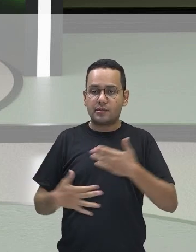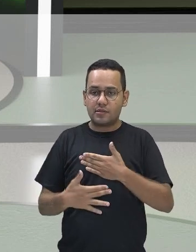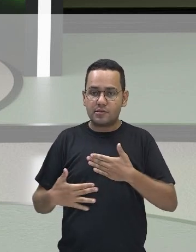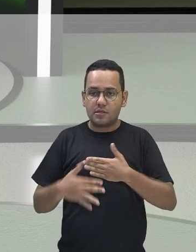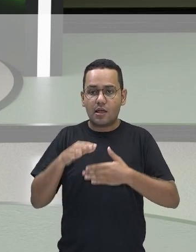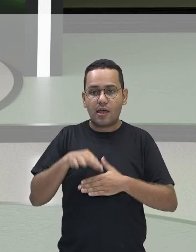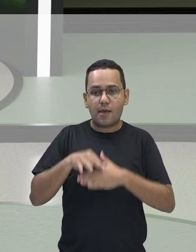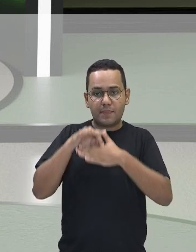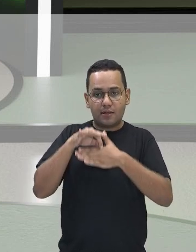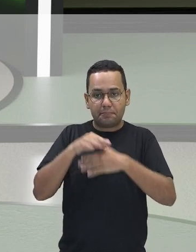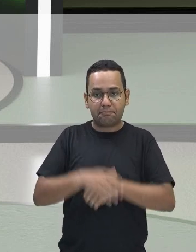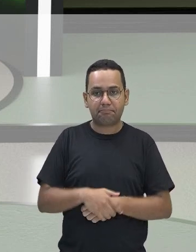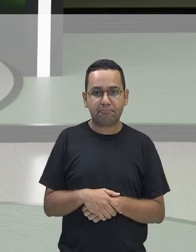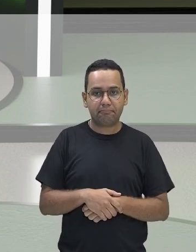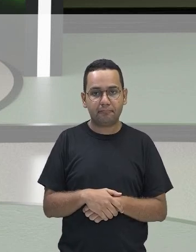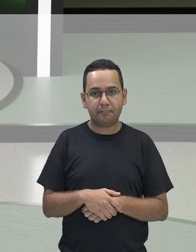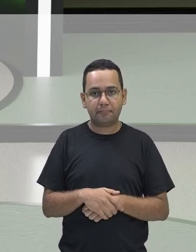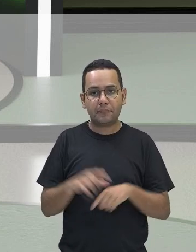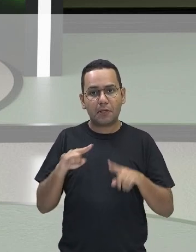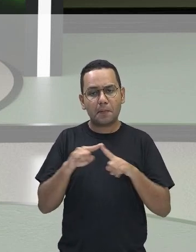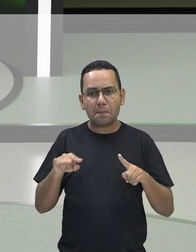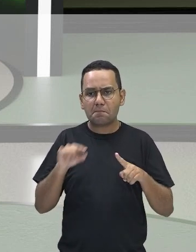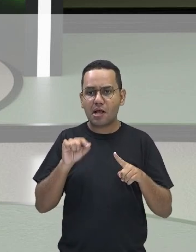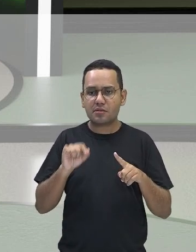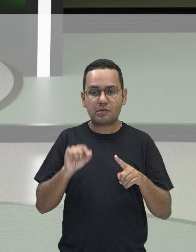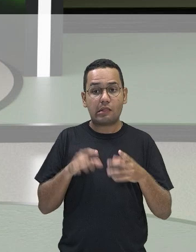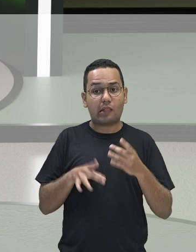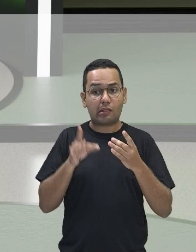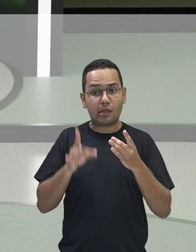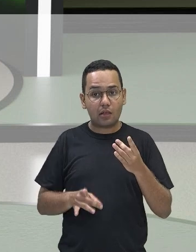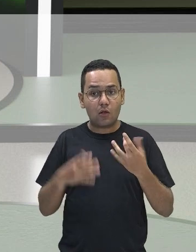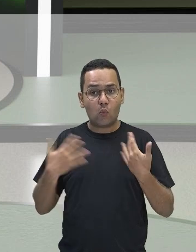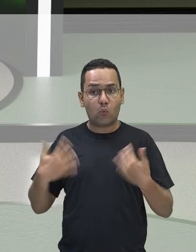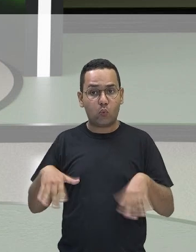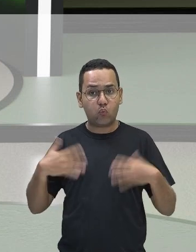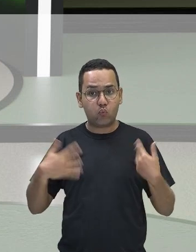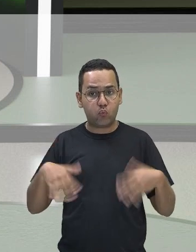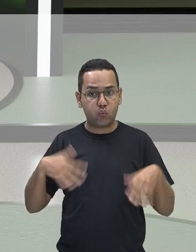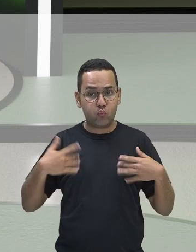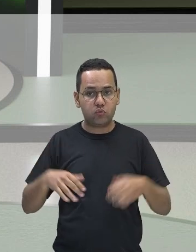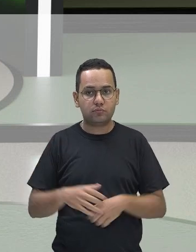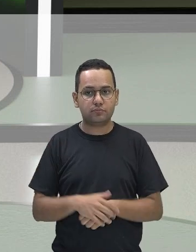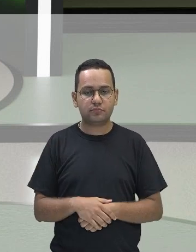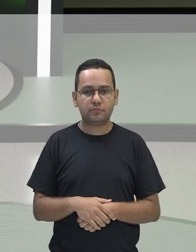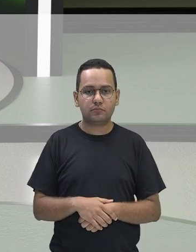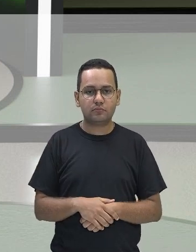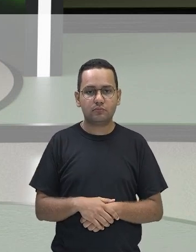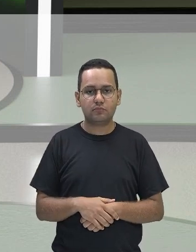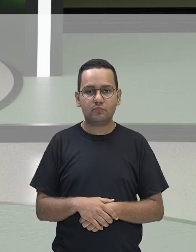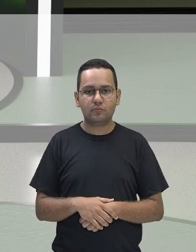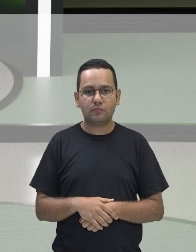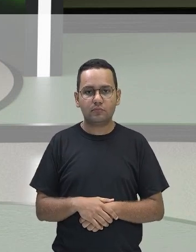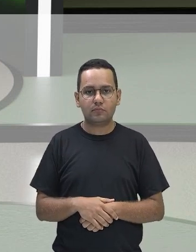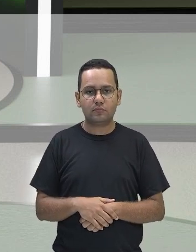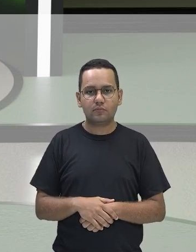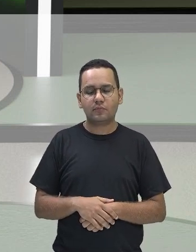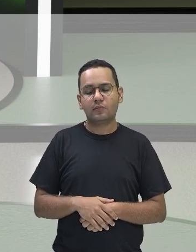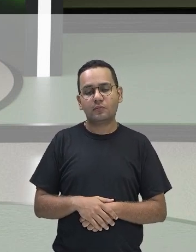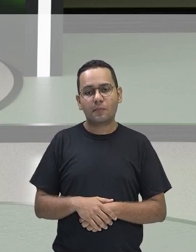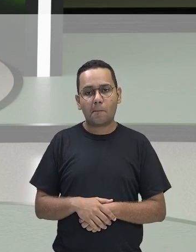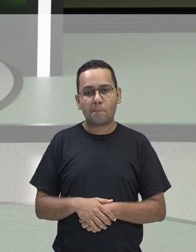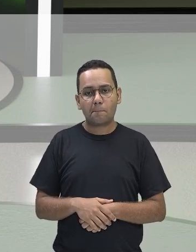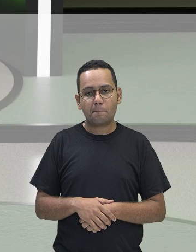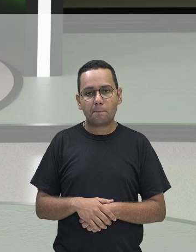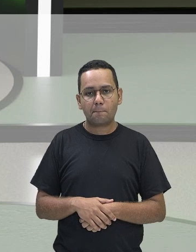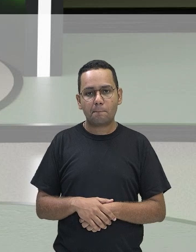já percebe que ele é bastante complexo, tá? Também conhecido como matriz, é o